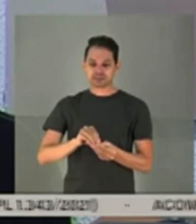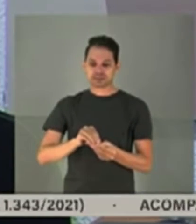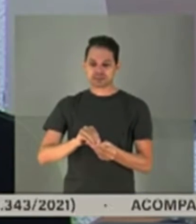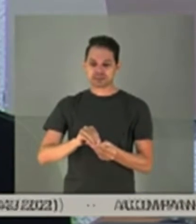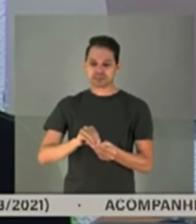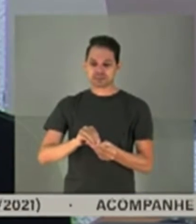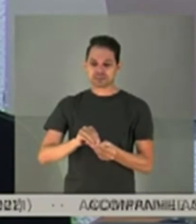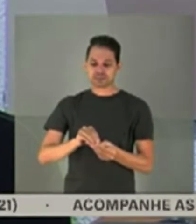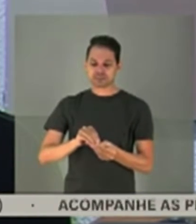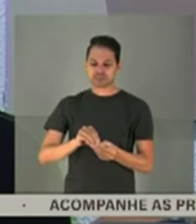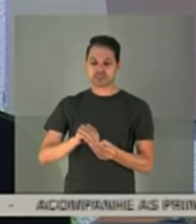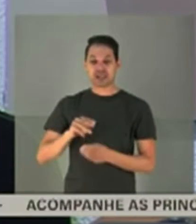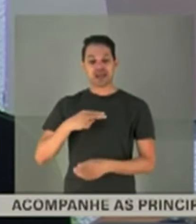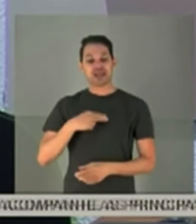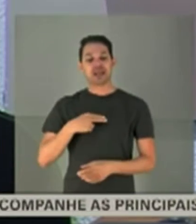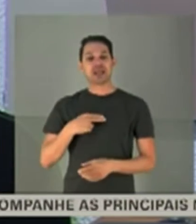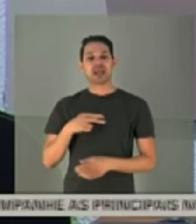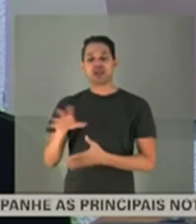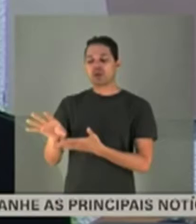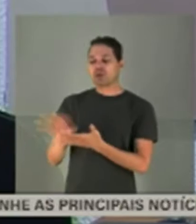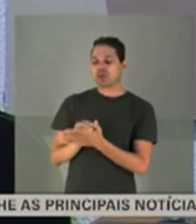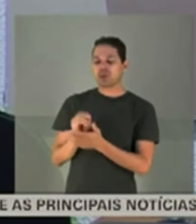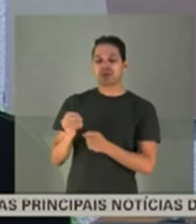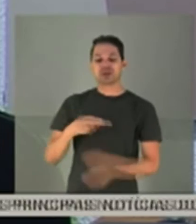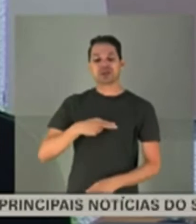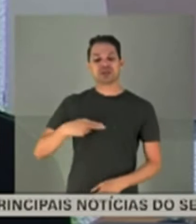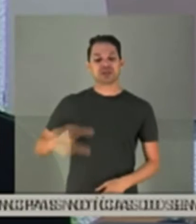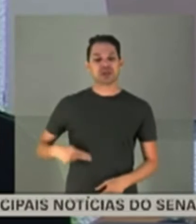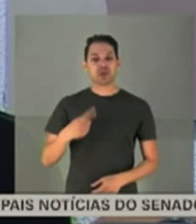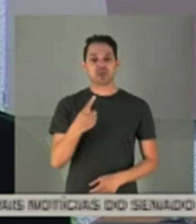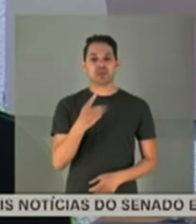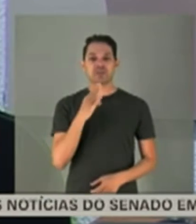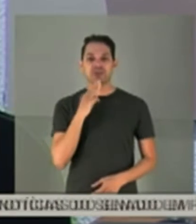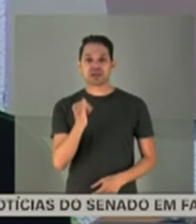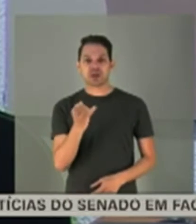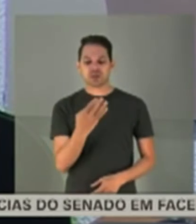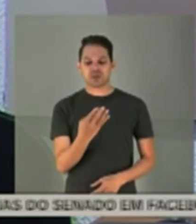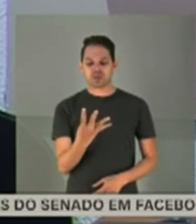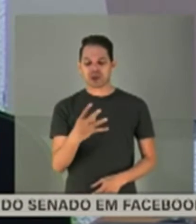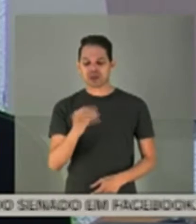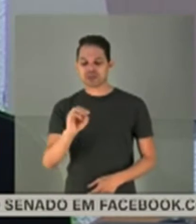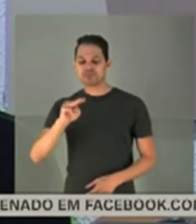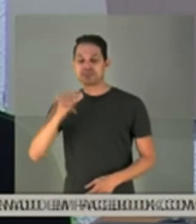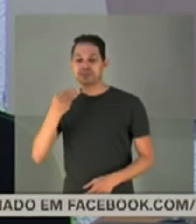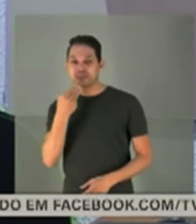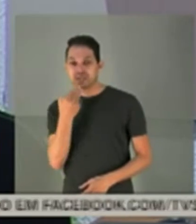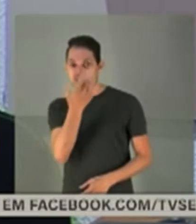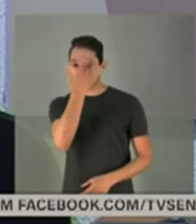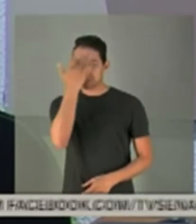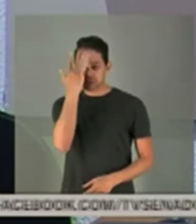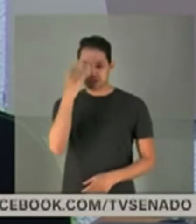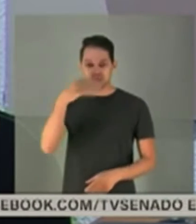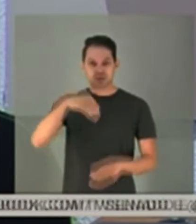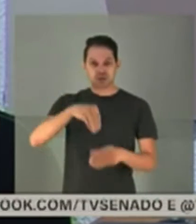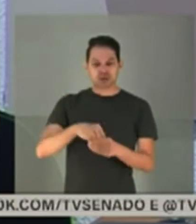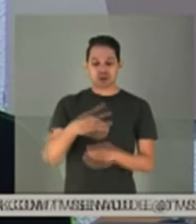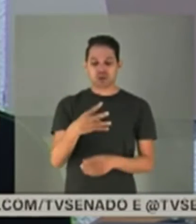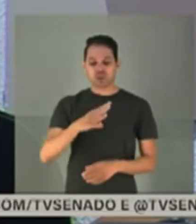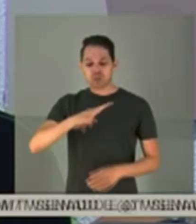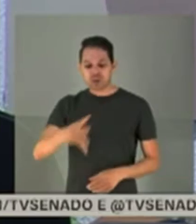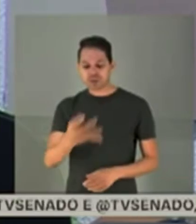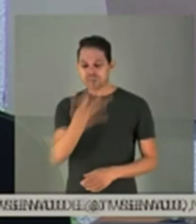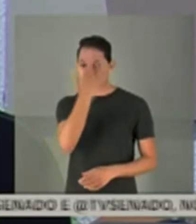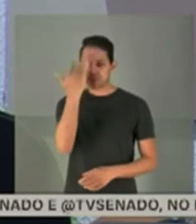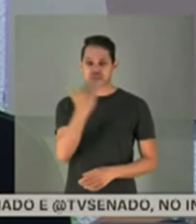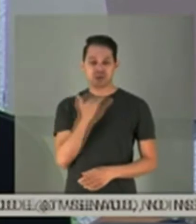Baseadas na China, quem diria que a China, com 1,4 bilhão de habitantes, tivesse 4 mil mortes até hoje? Ela foi a primeira, a única que